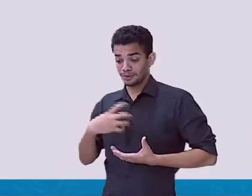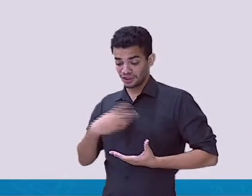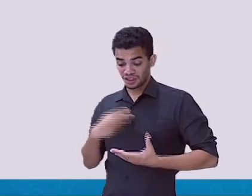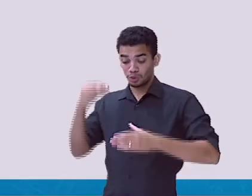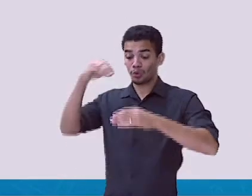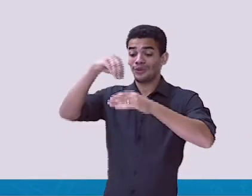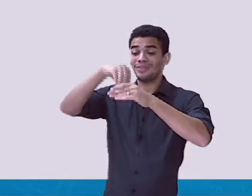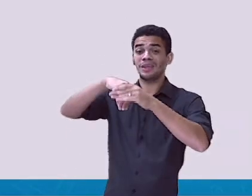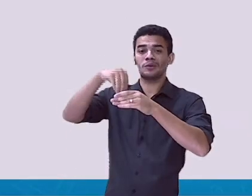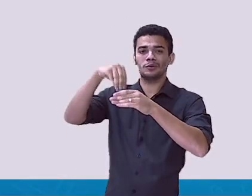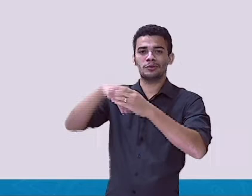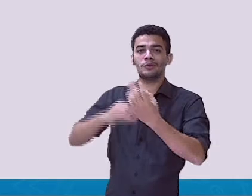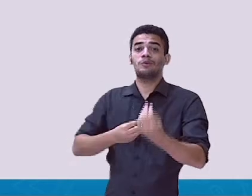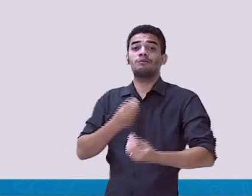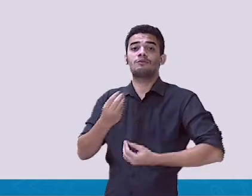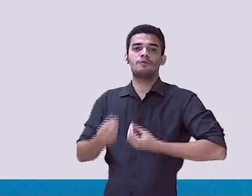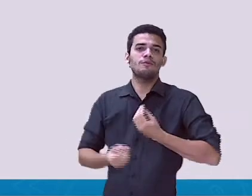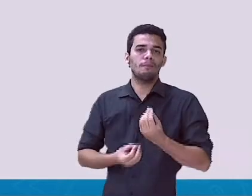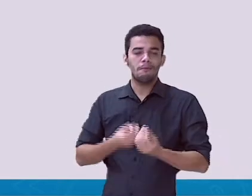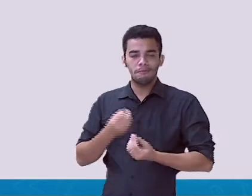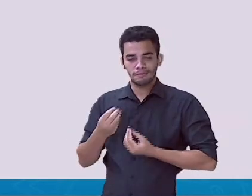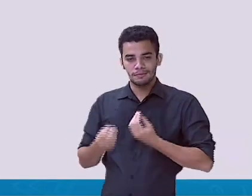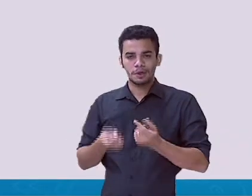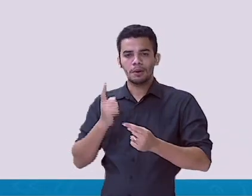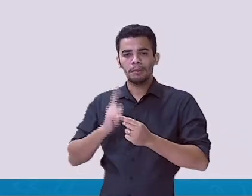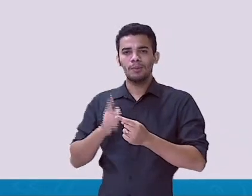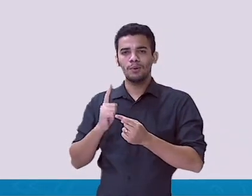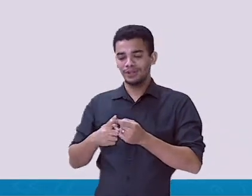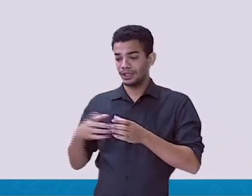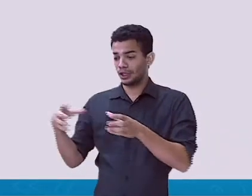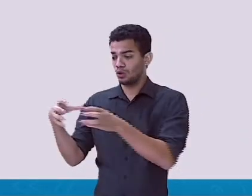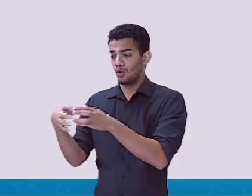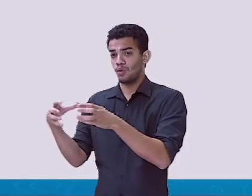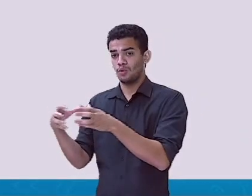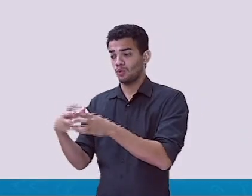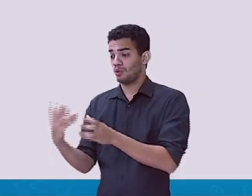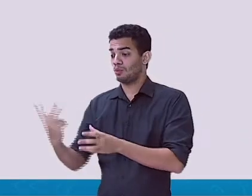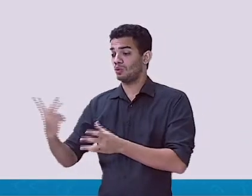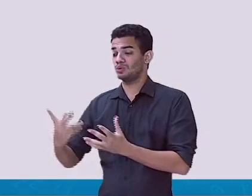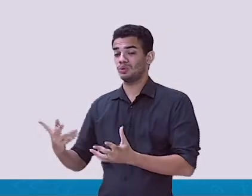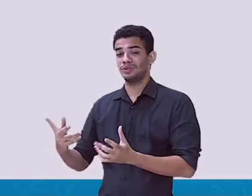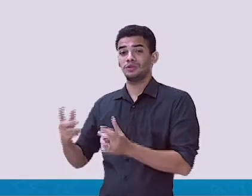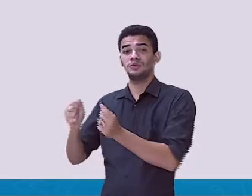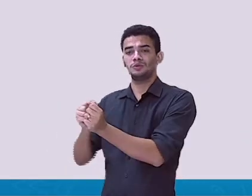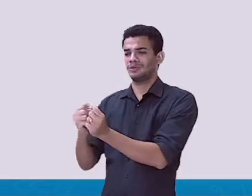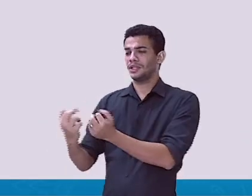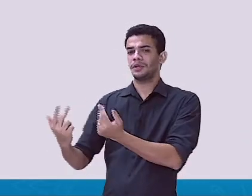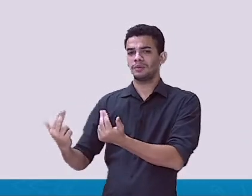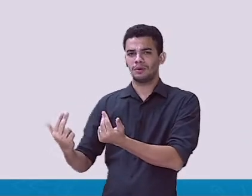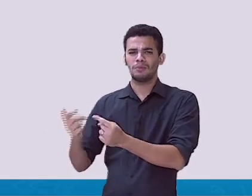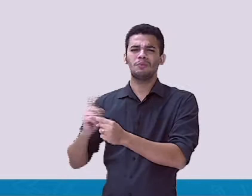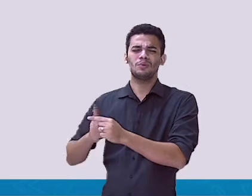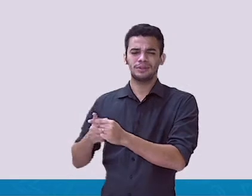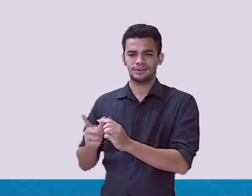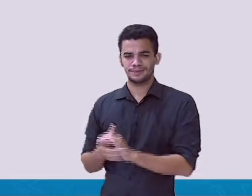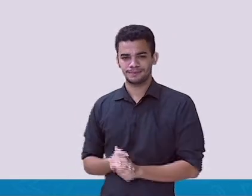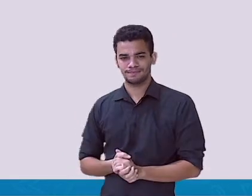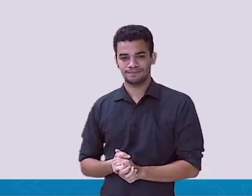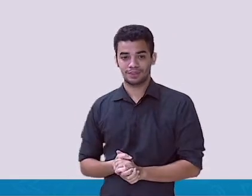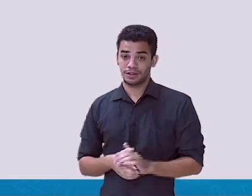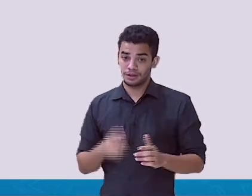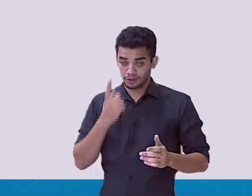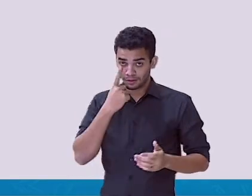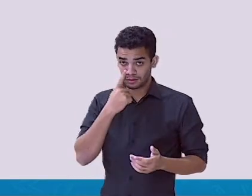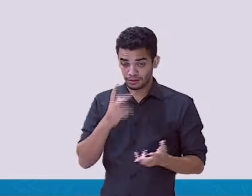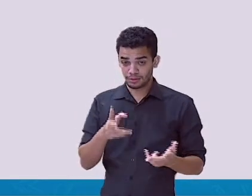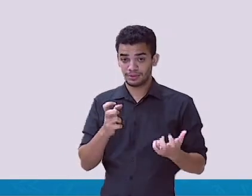algumas coisas que são presentes tanto no caranguejo quanto na lagosta. Então, nós vamos ter antenas, a gente